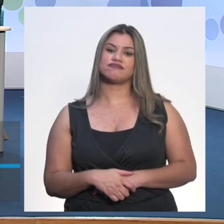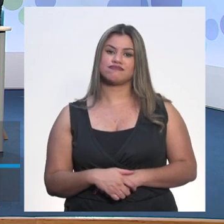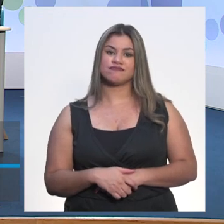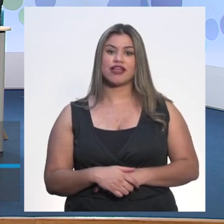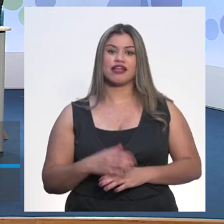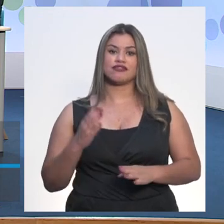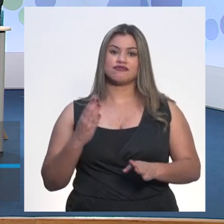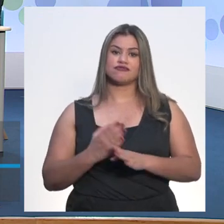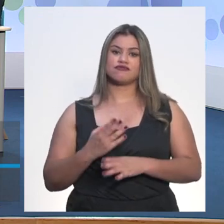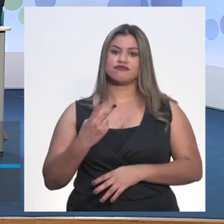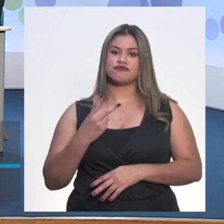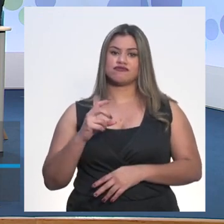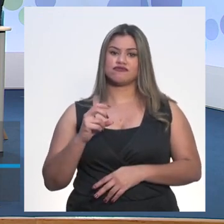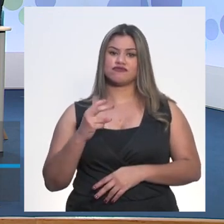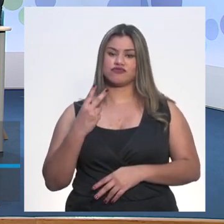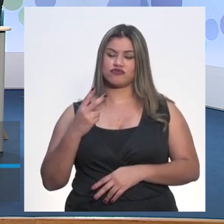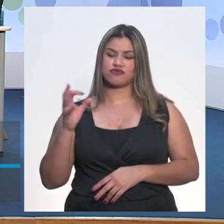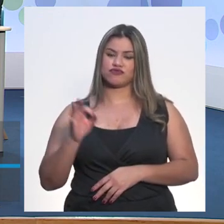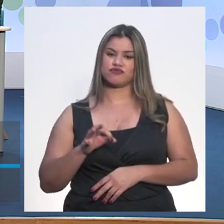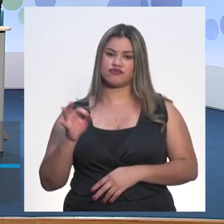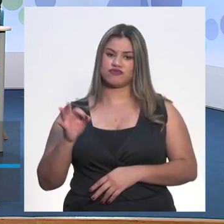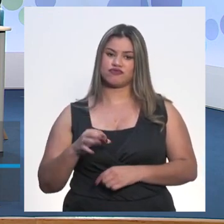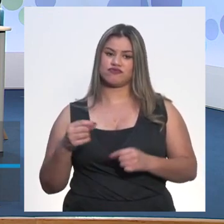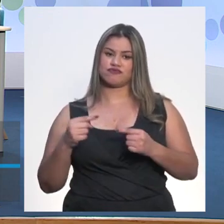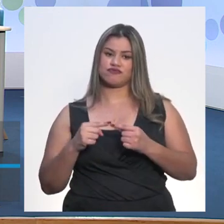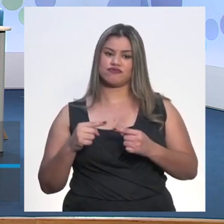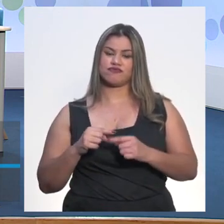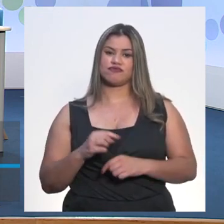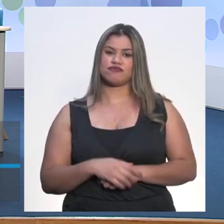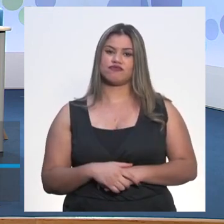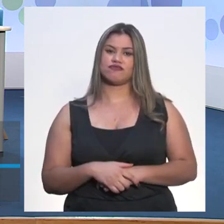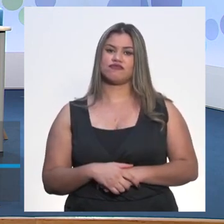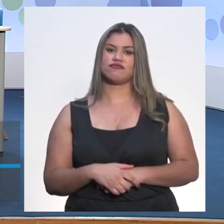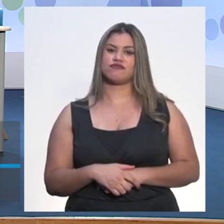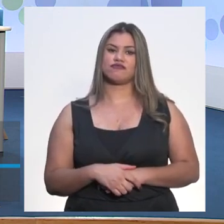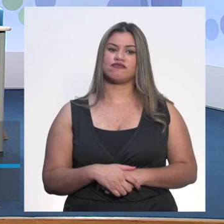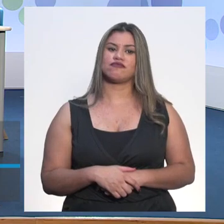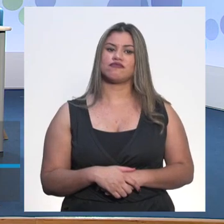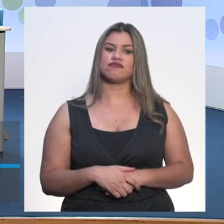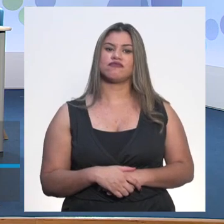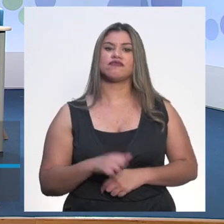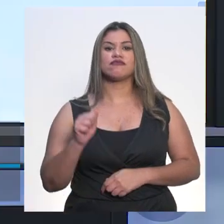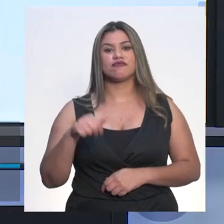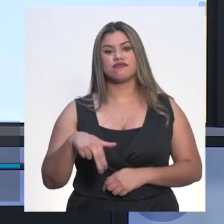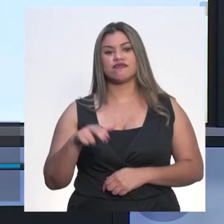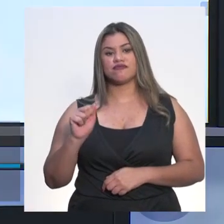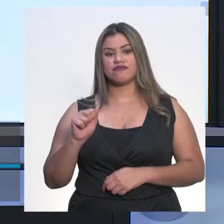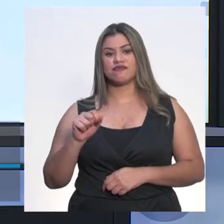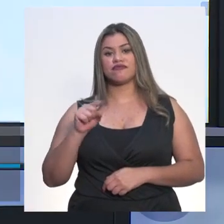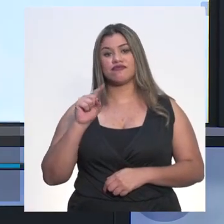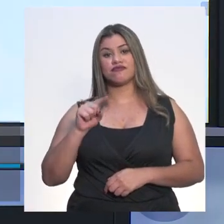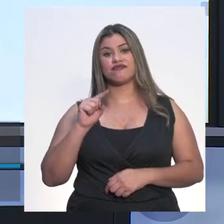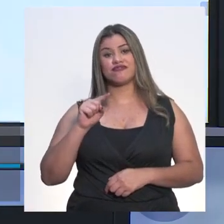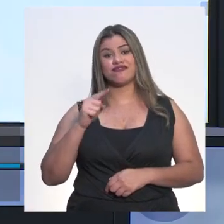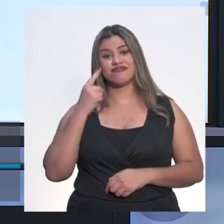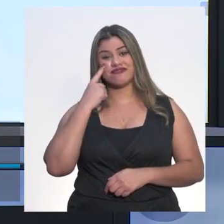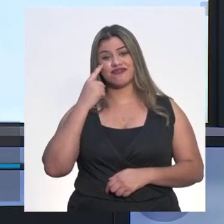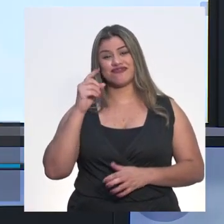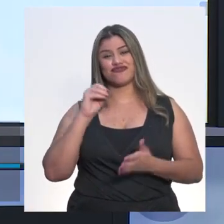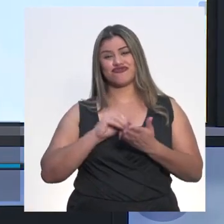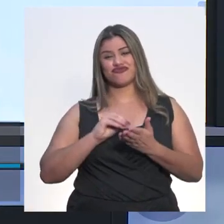ela achou 2% dos 2.400. Como é que é o nome dela? Ana Beatriz. Ana, você vai ver que ficou faltando